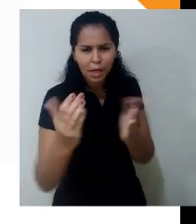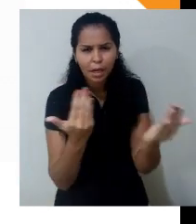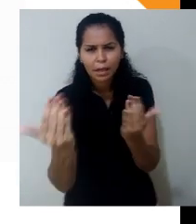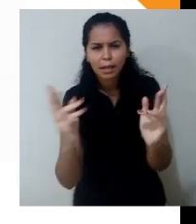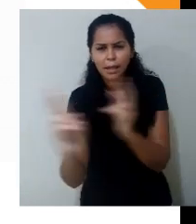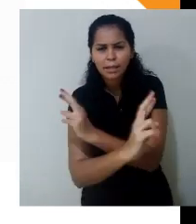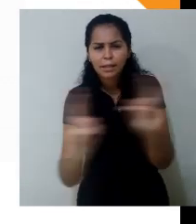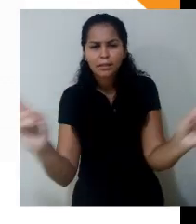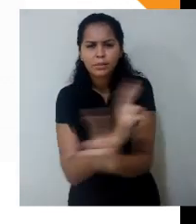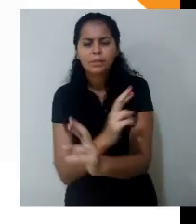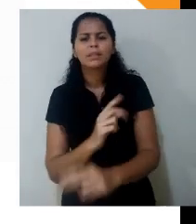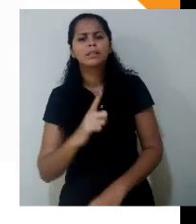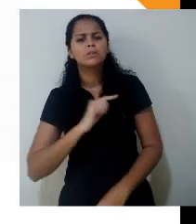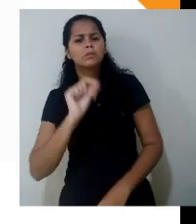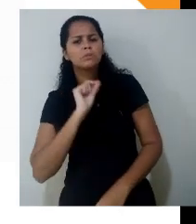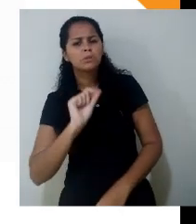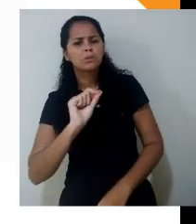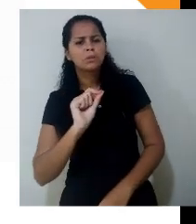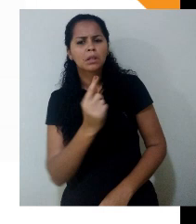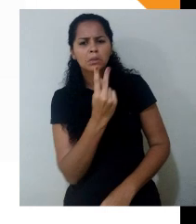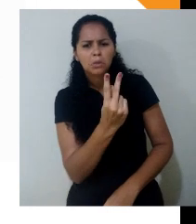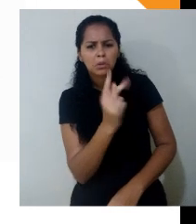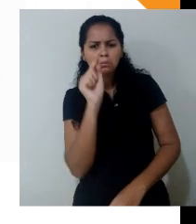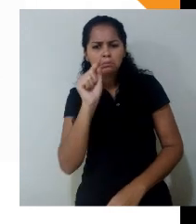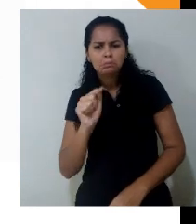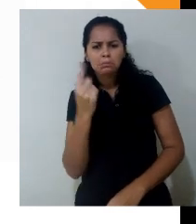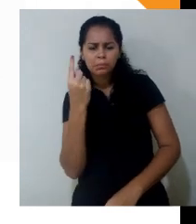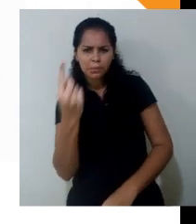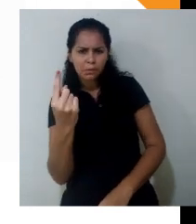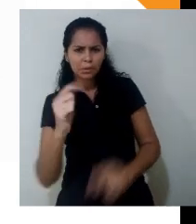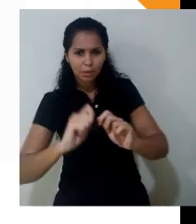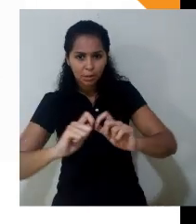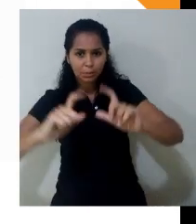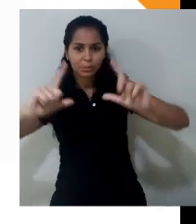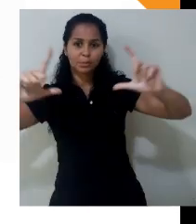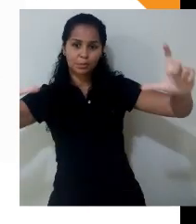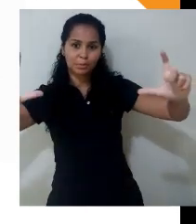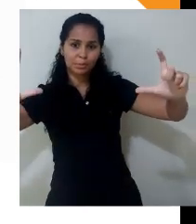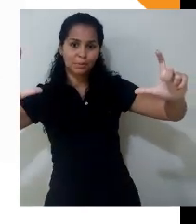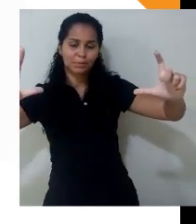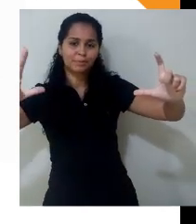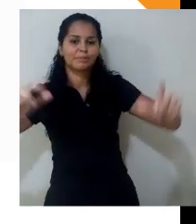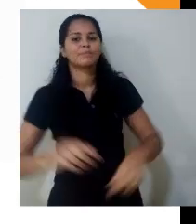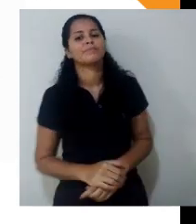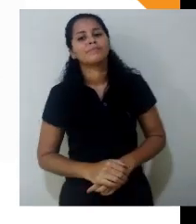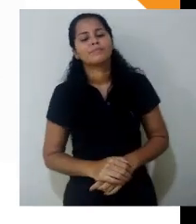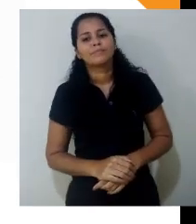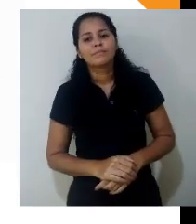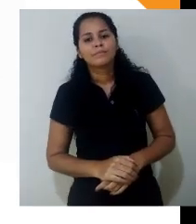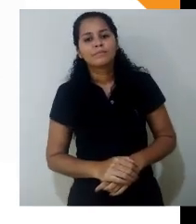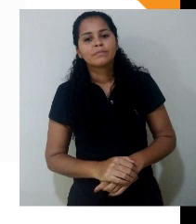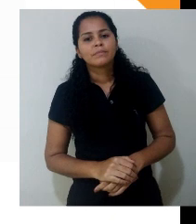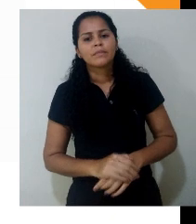comprimentos, eu tive uma escala 2:1, né? É uma escala de ampliação, porque a representação é maior do que o objeto